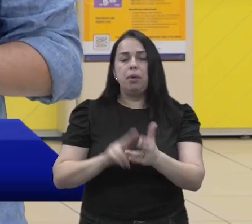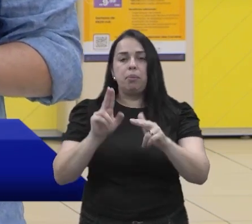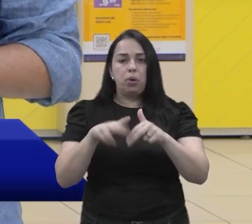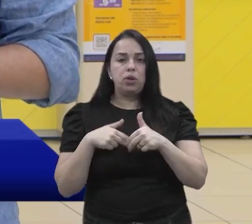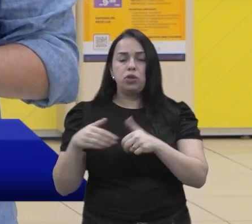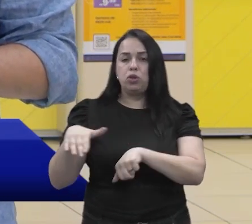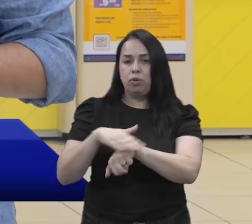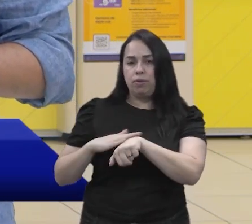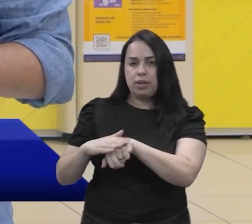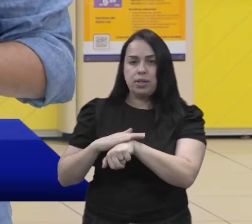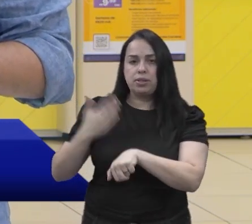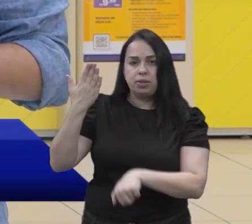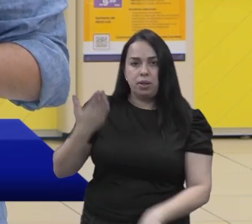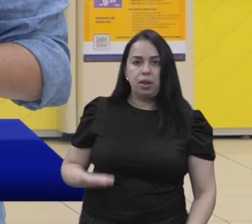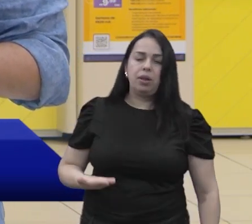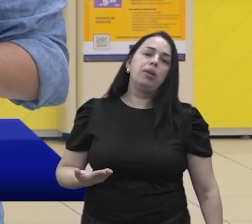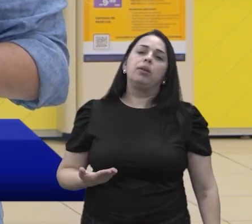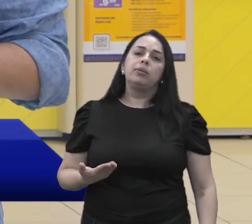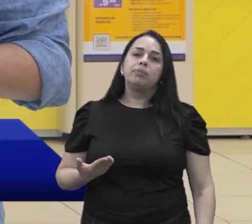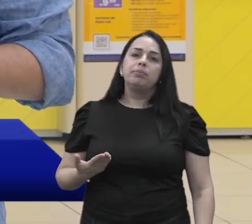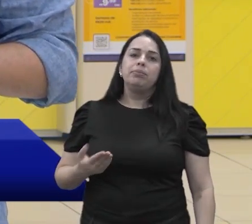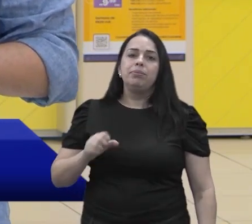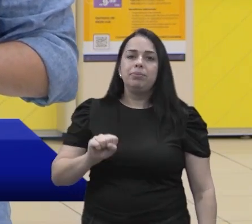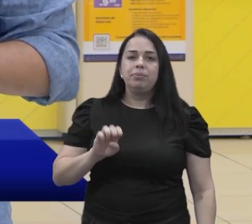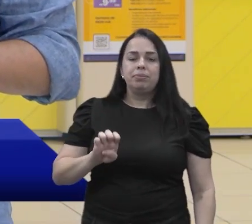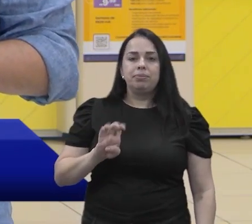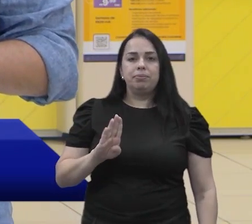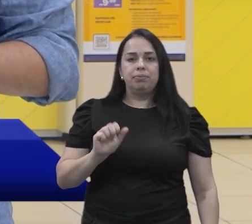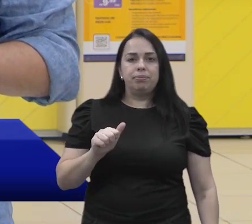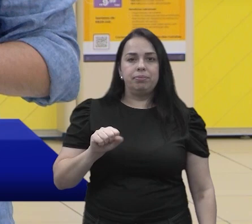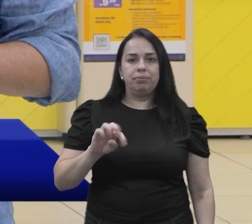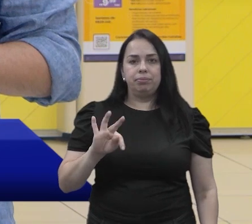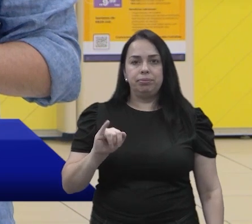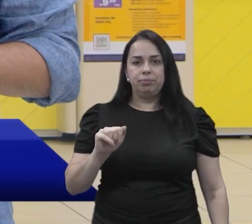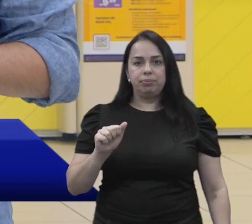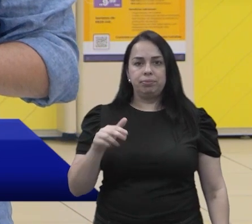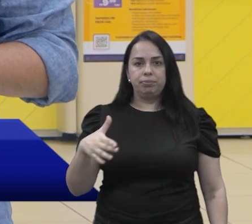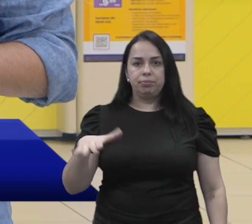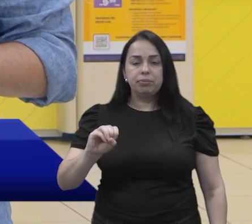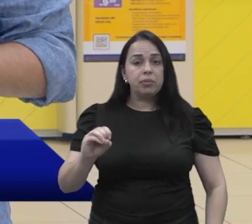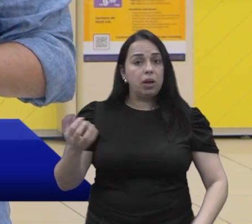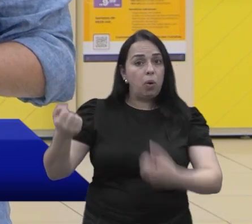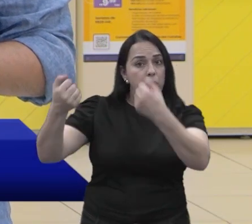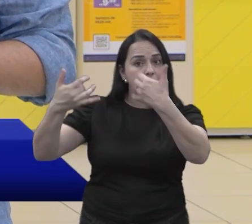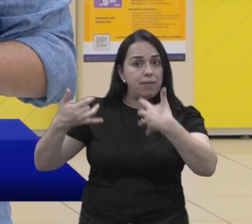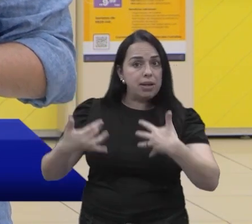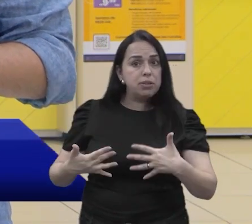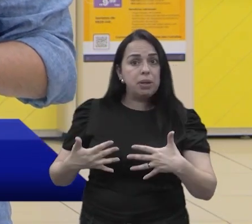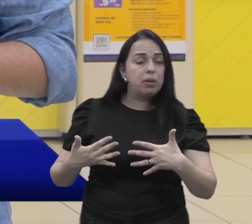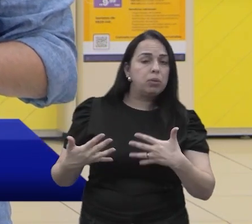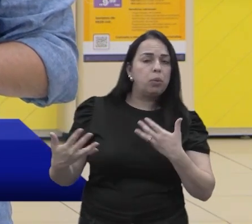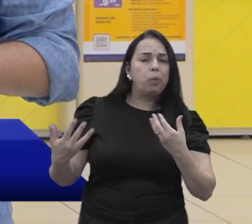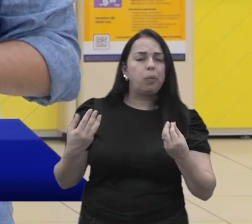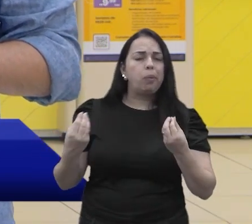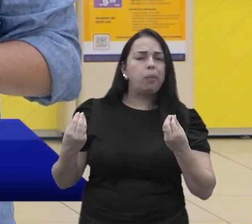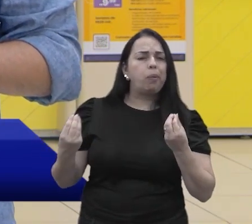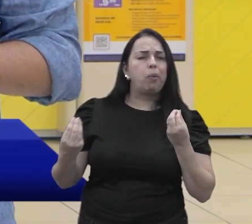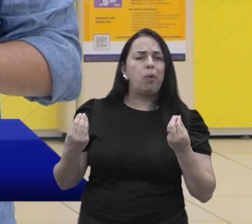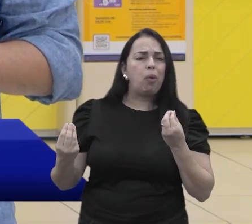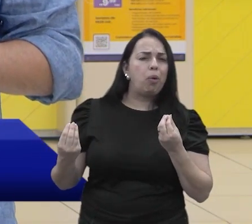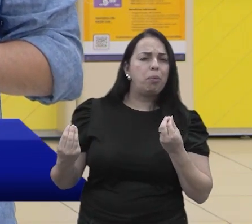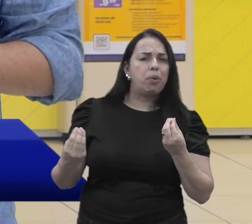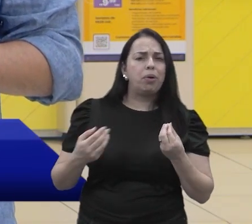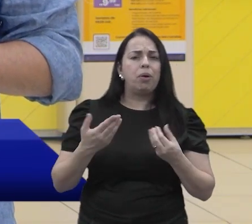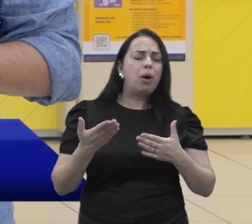até uma agência. Nós conversamos com o superintendente estadual dos Correios. O nome